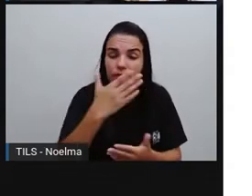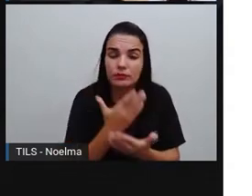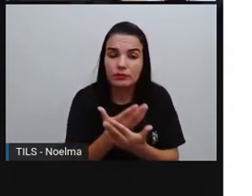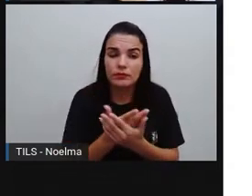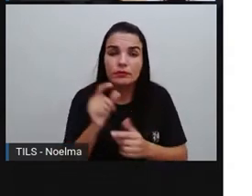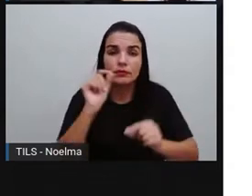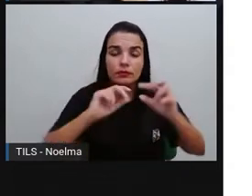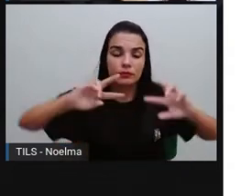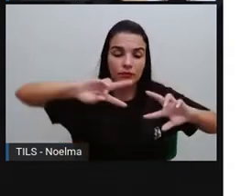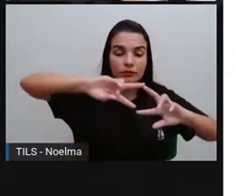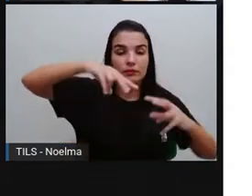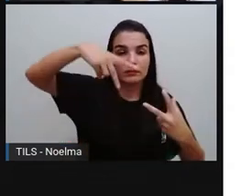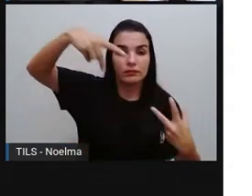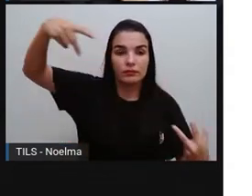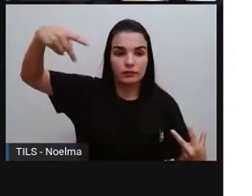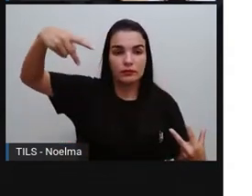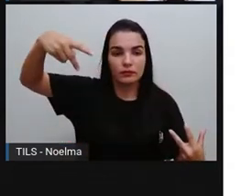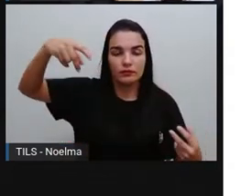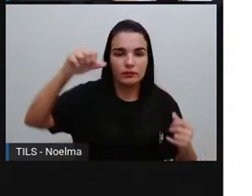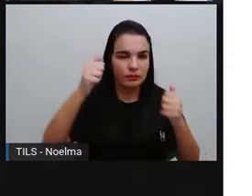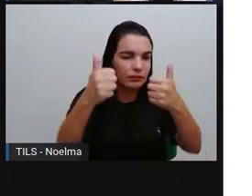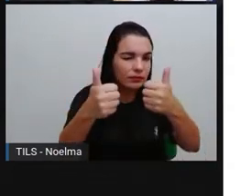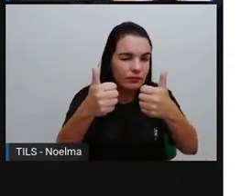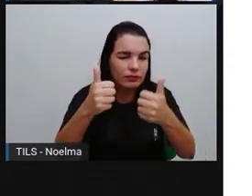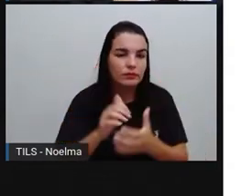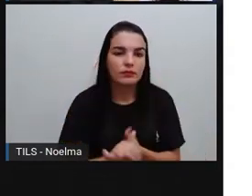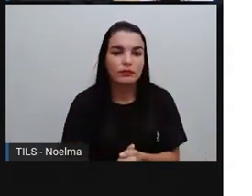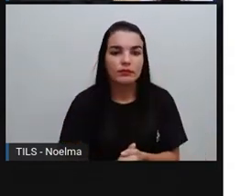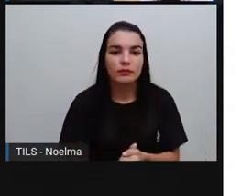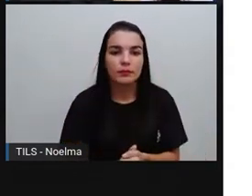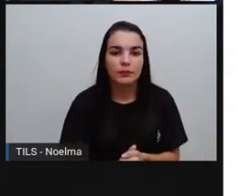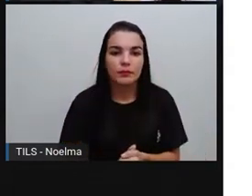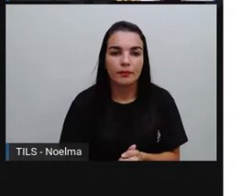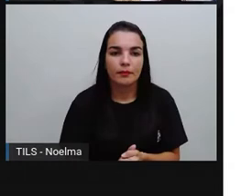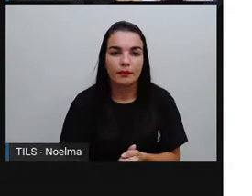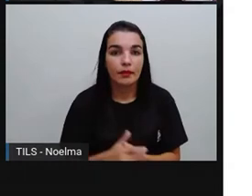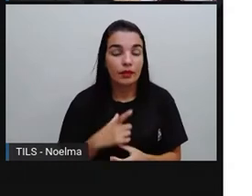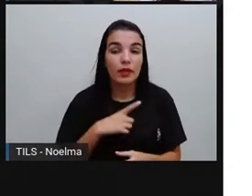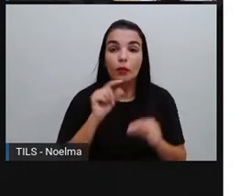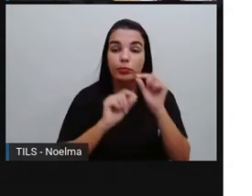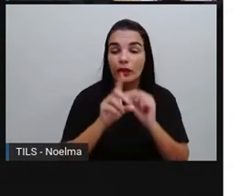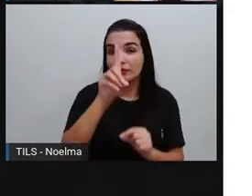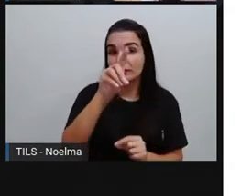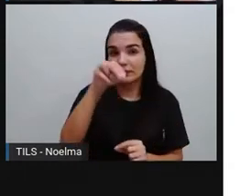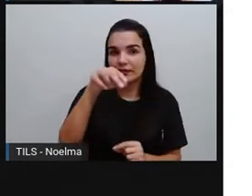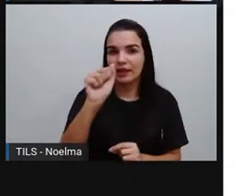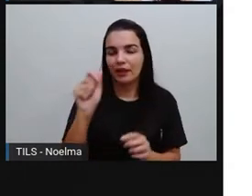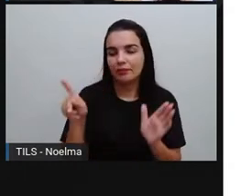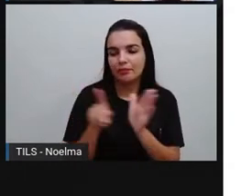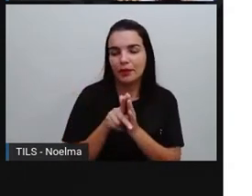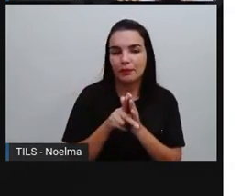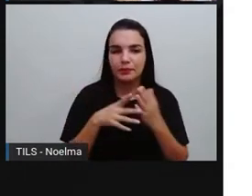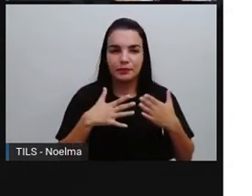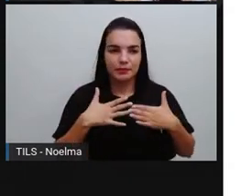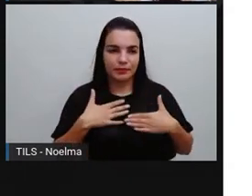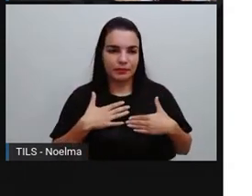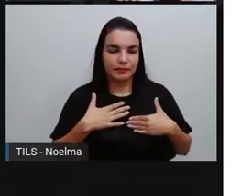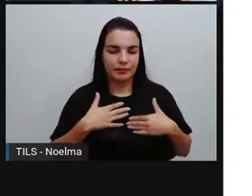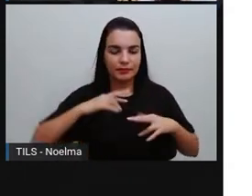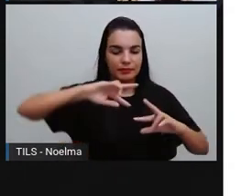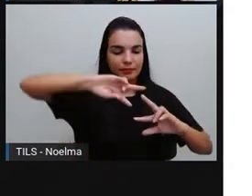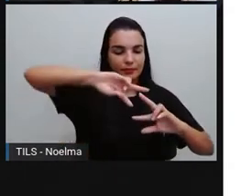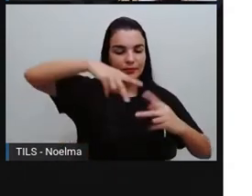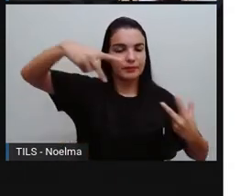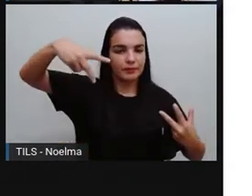aí sobre a questão da genética, certo? Mas a genética é o nosso DNA. São os nossos genes.